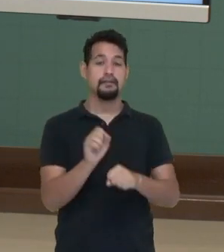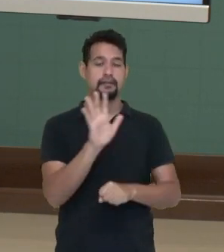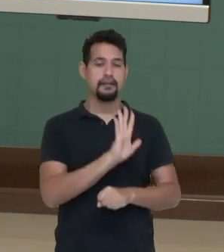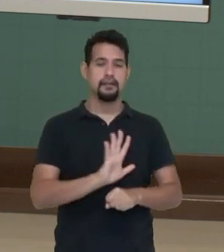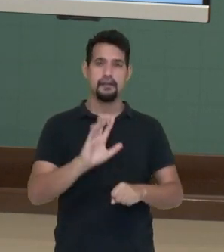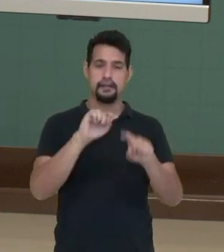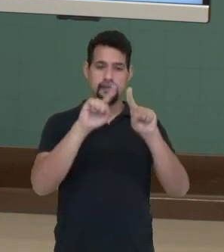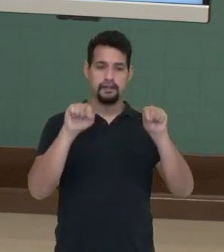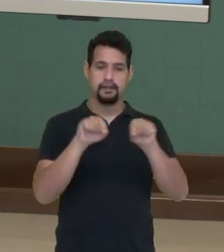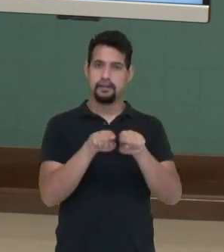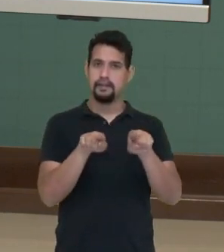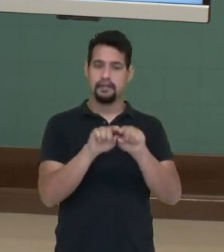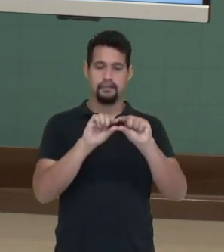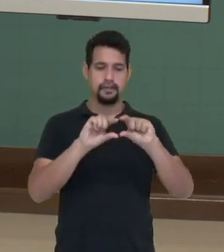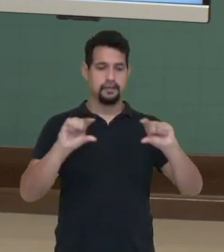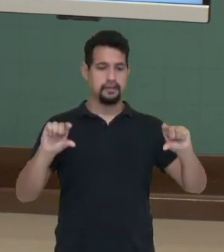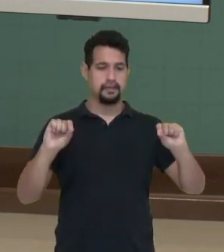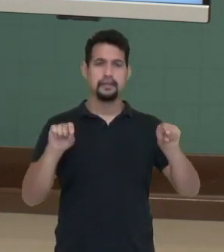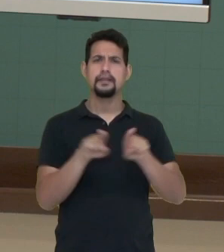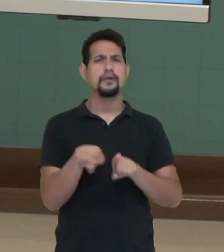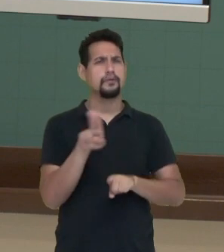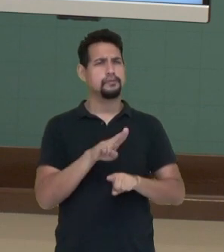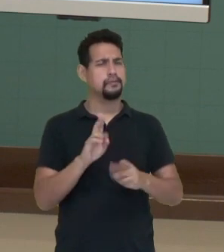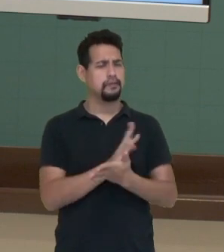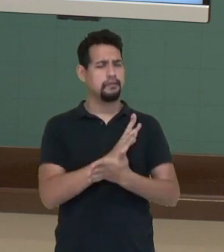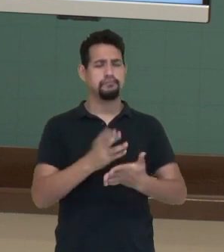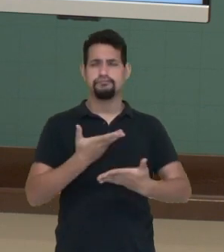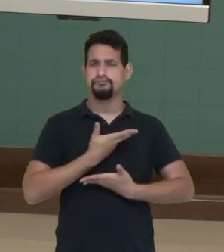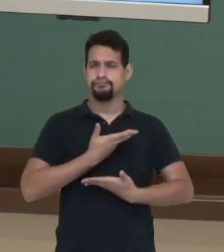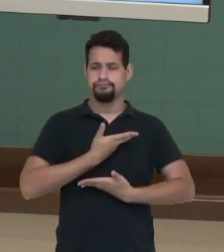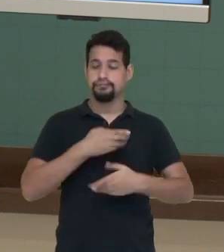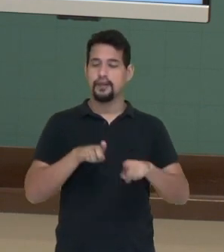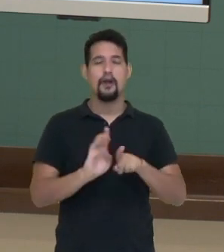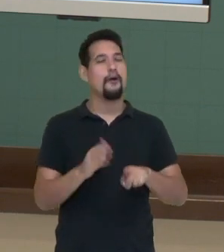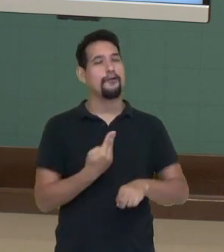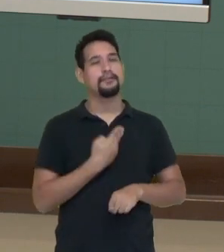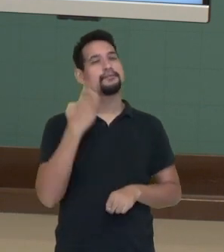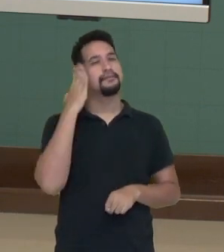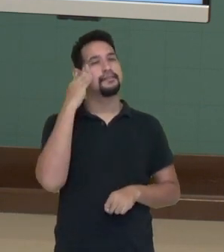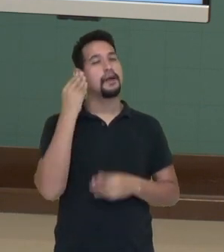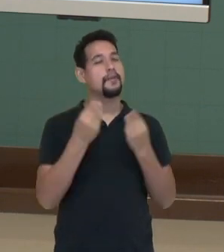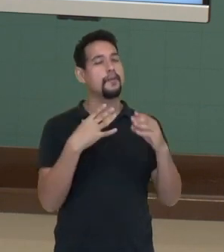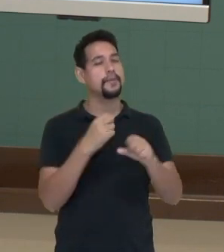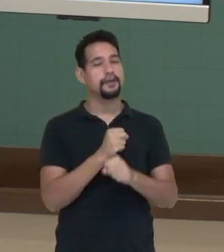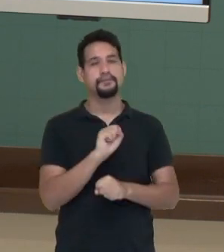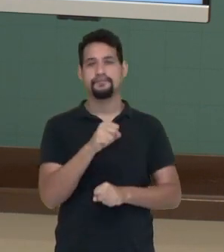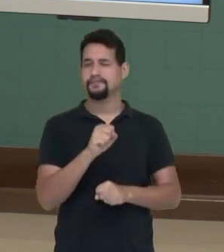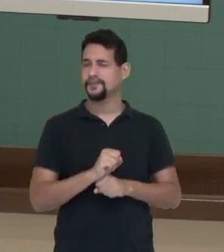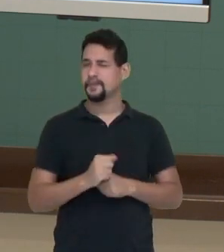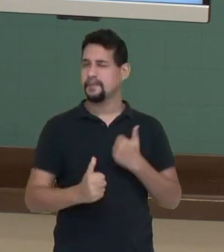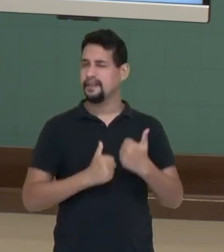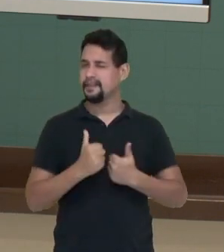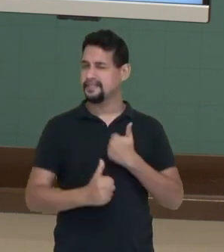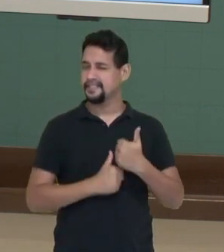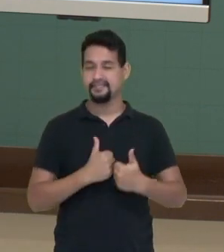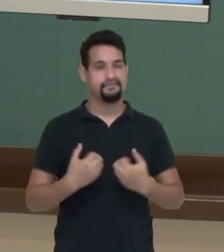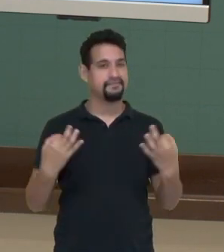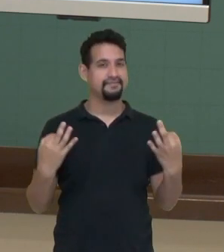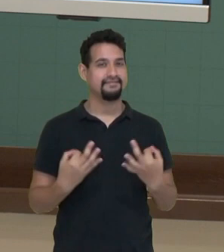quadrado e do retângulo. Aplicamos em algumas situações e agora sabemos como calculá-las, né? Beleza? Então tá